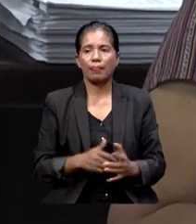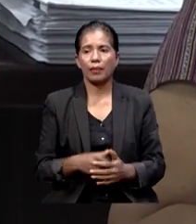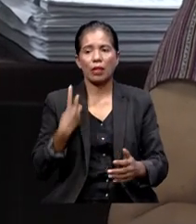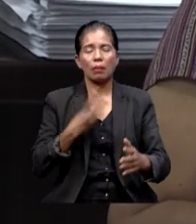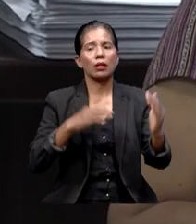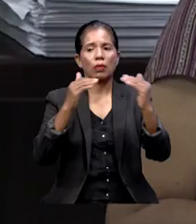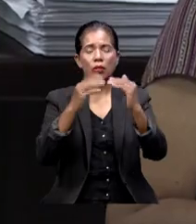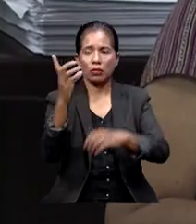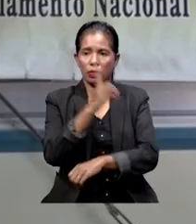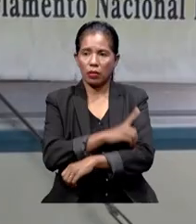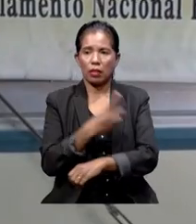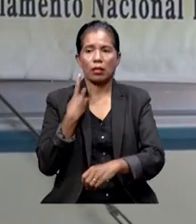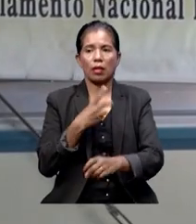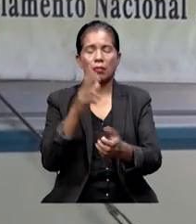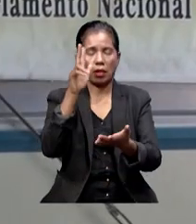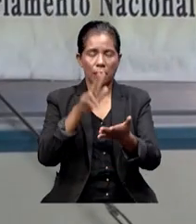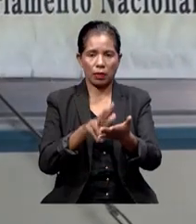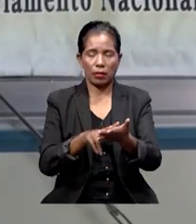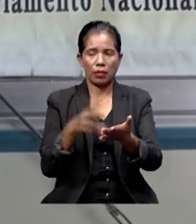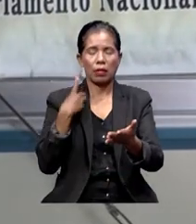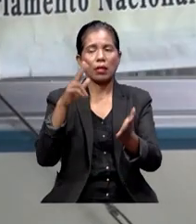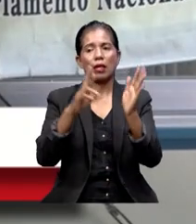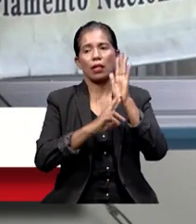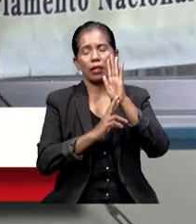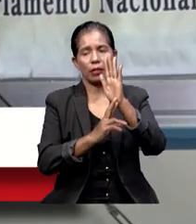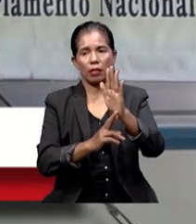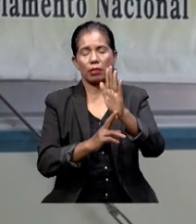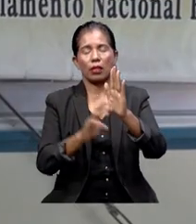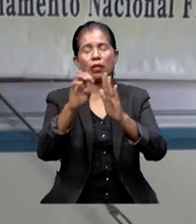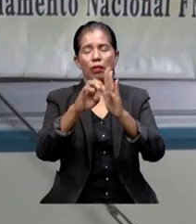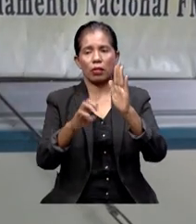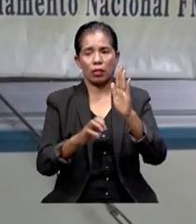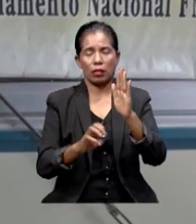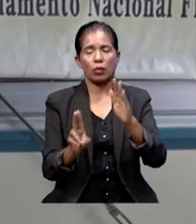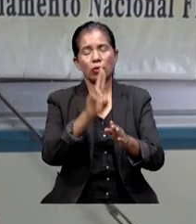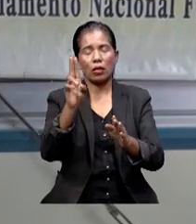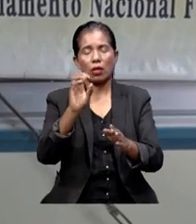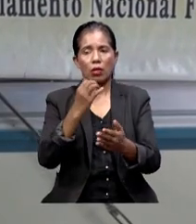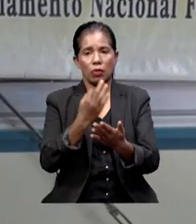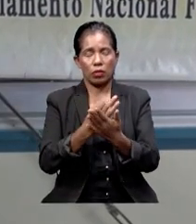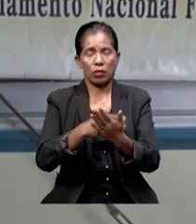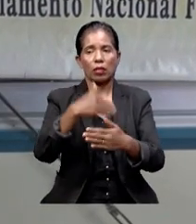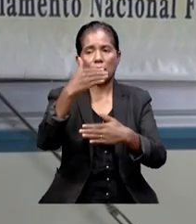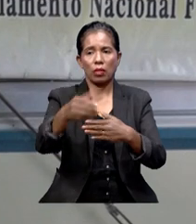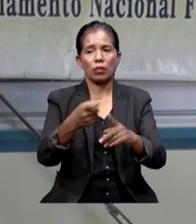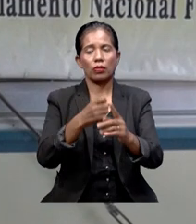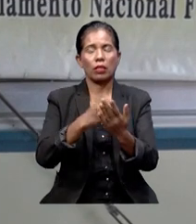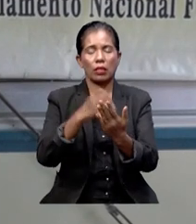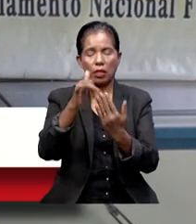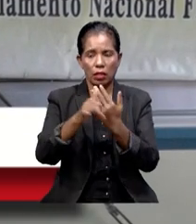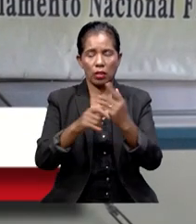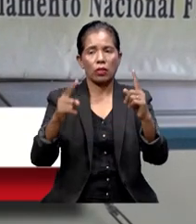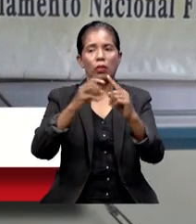ONG, né, a minha aprovação para a minha relatório. Execução segundo trimestre, significa o janeiro do Zuyo, né, bem,